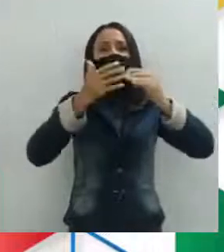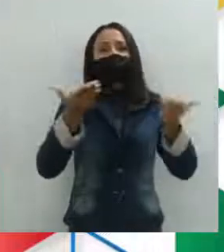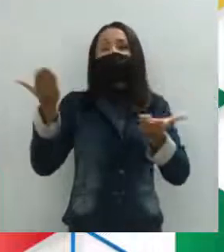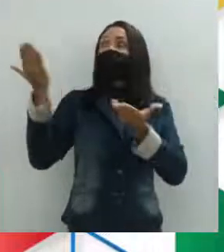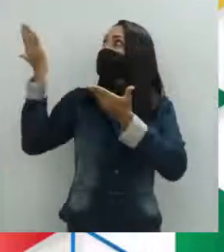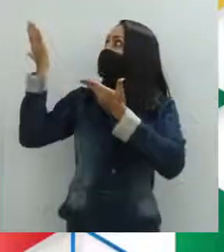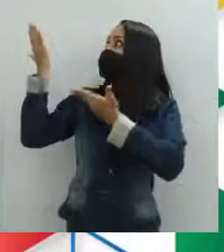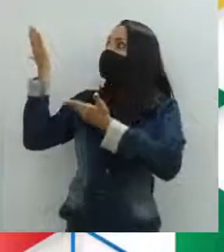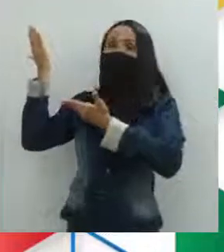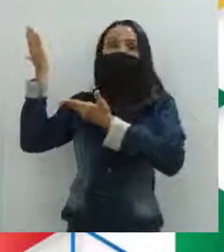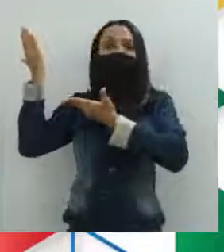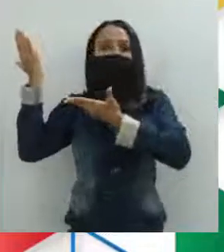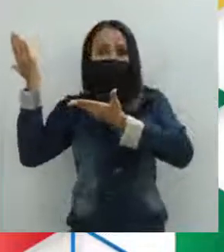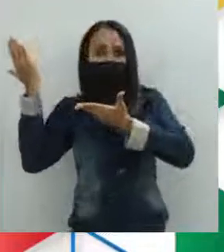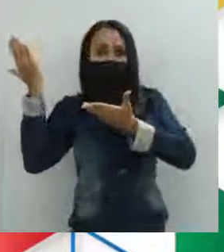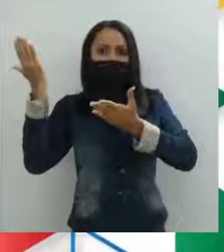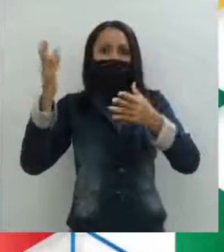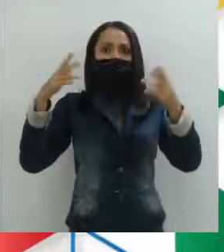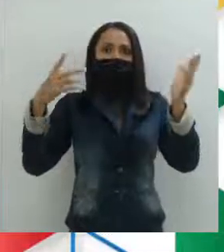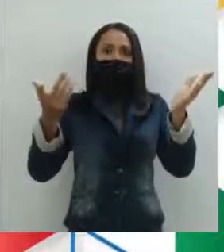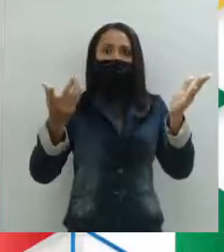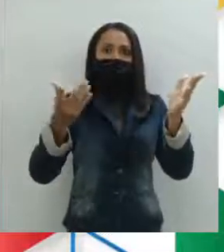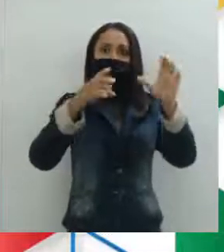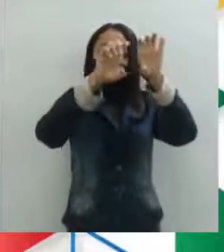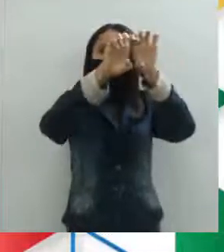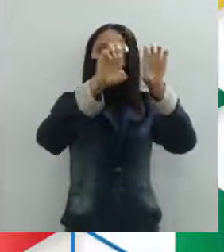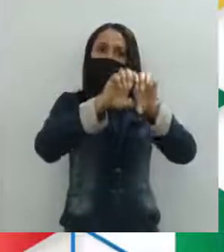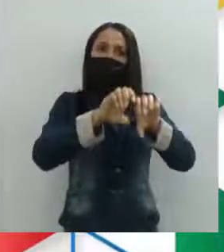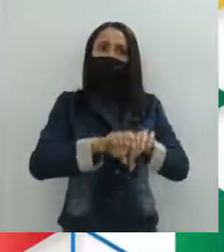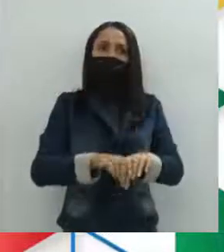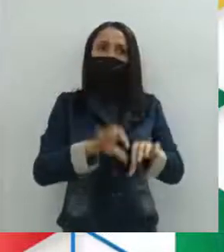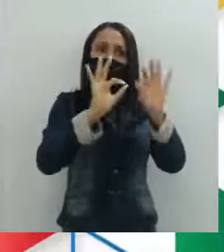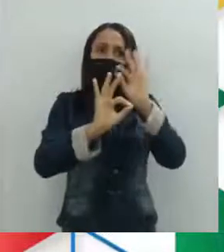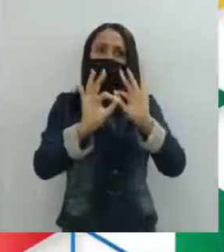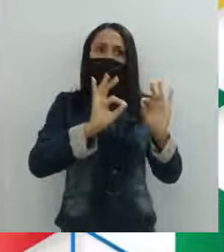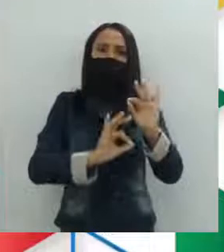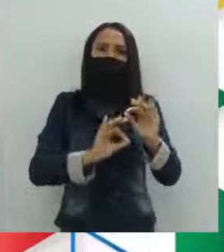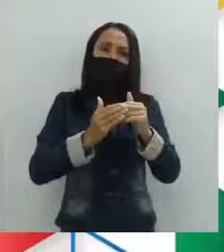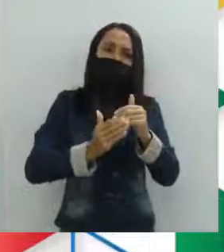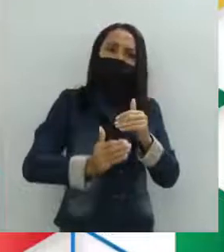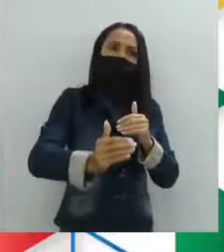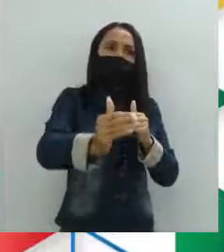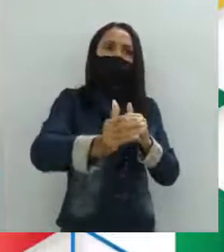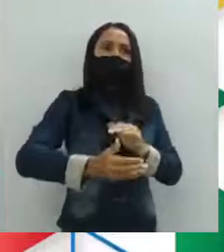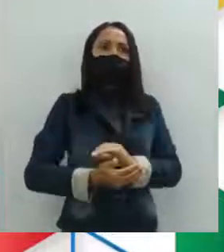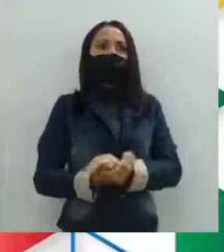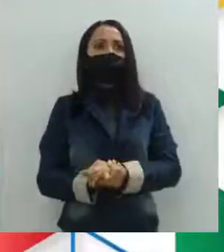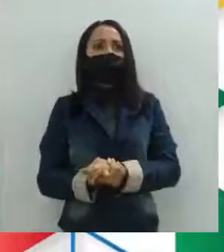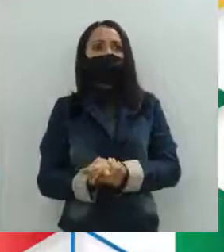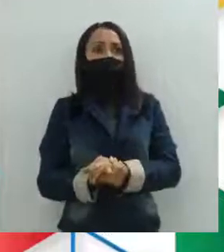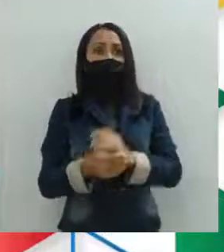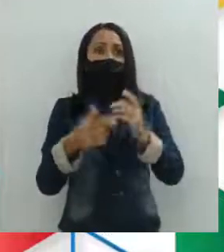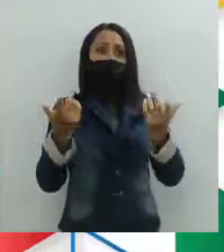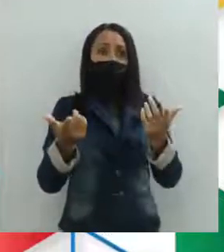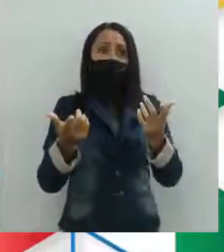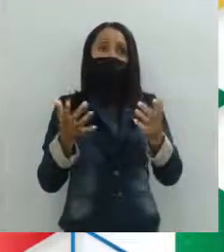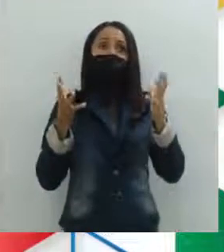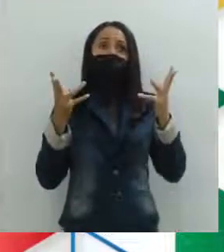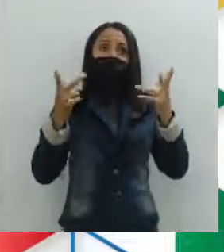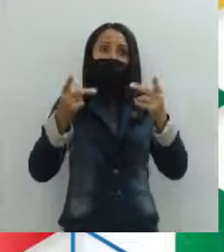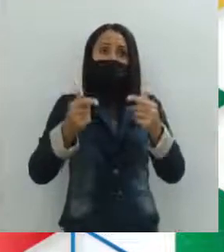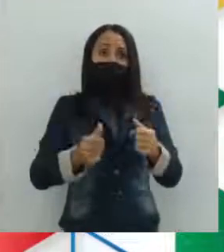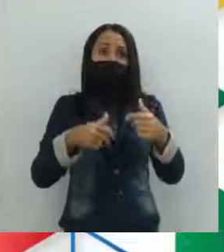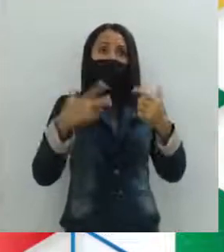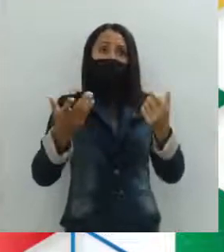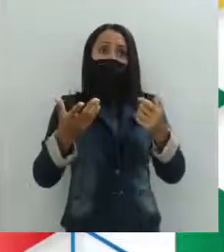a estrutura, o design, certo? E vamos adiante. Olhem só na tela. De modo geral, podemos